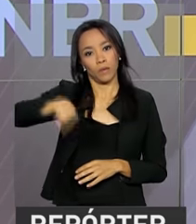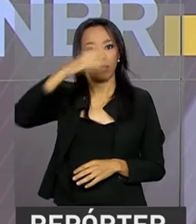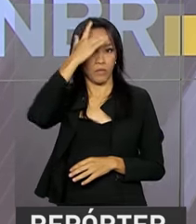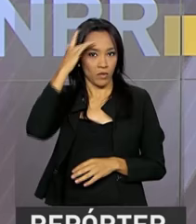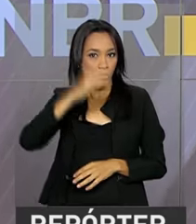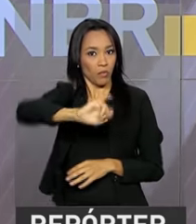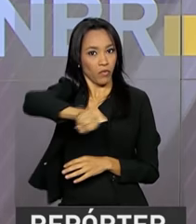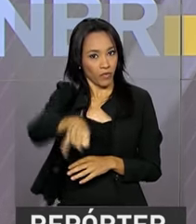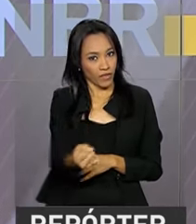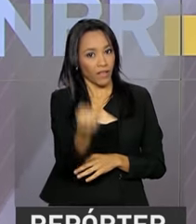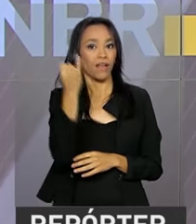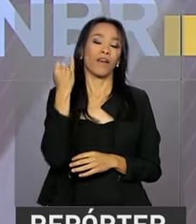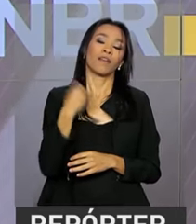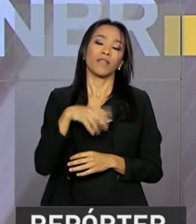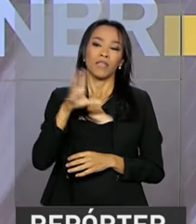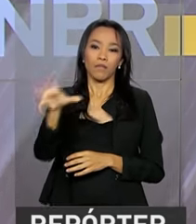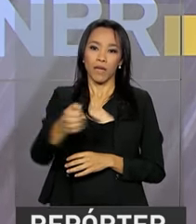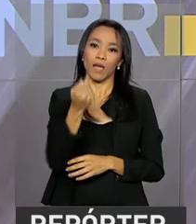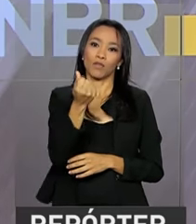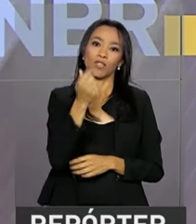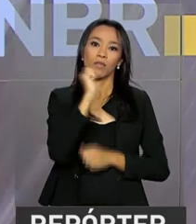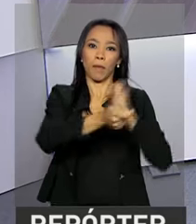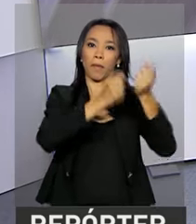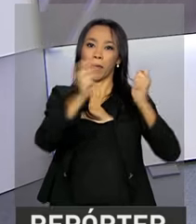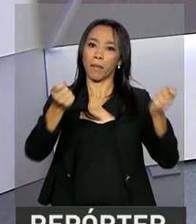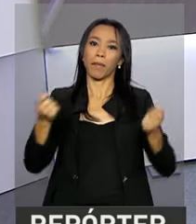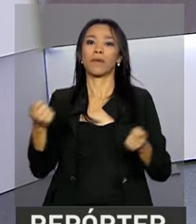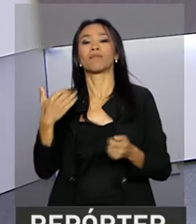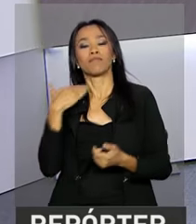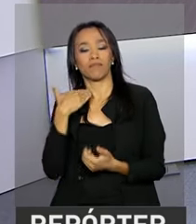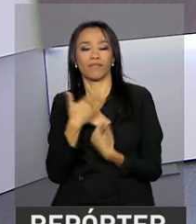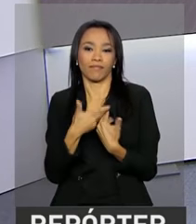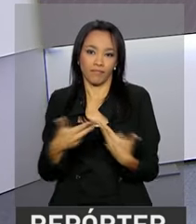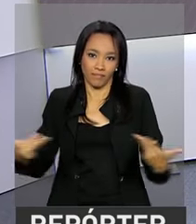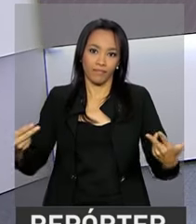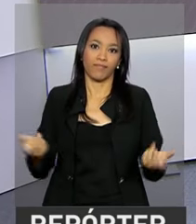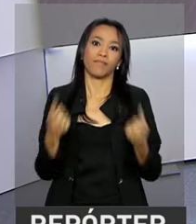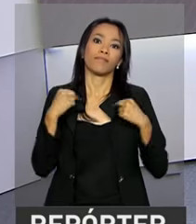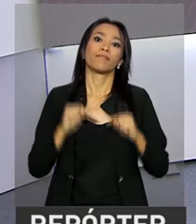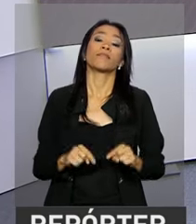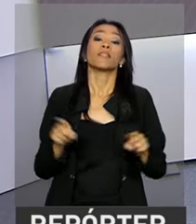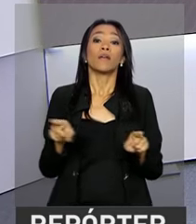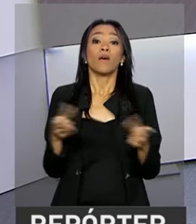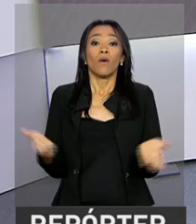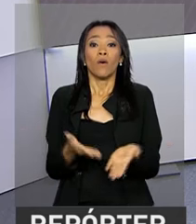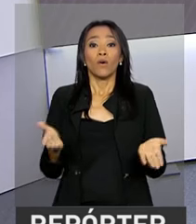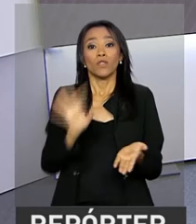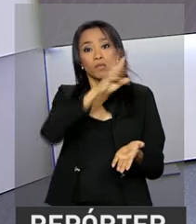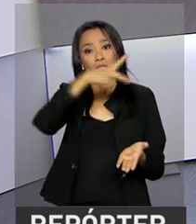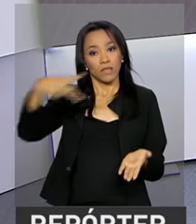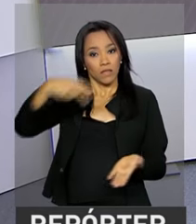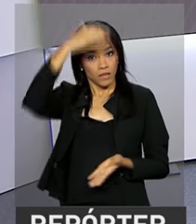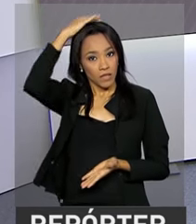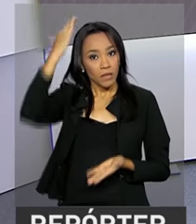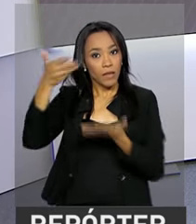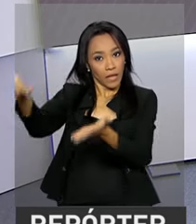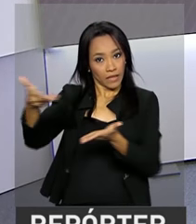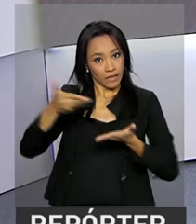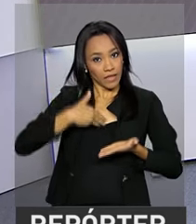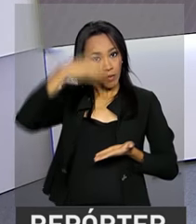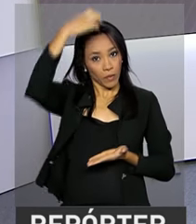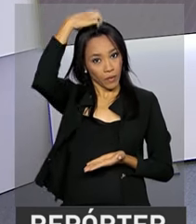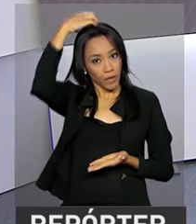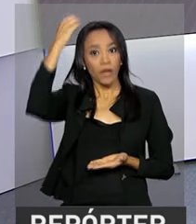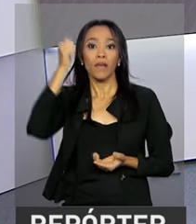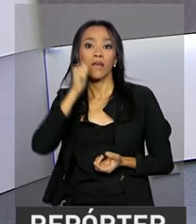oportunidade e quitaram dívidas com o banco e o presidente michel temer recebe hoje em brasília o rei ea rainha